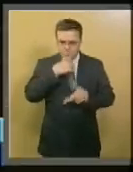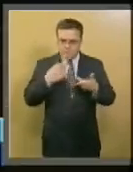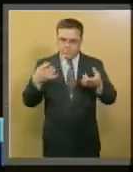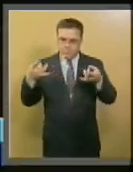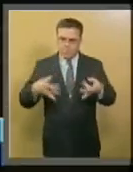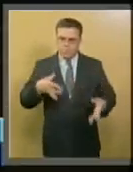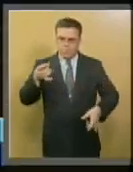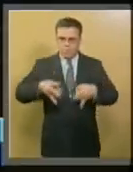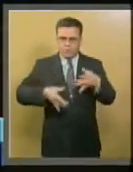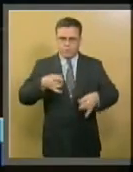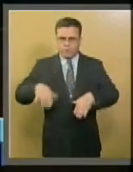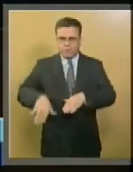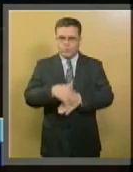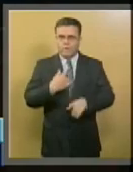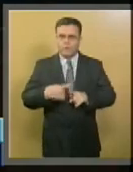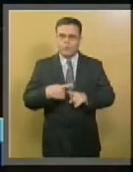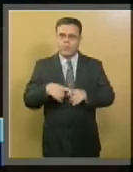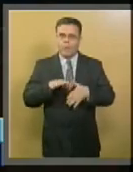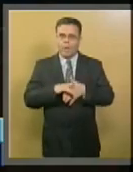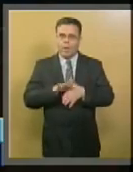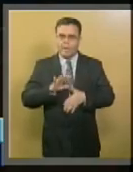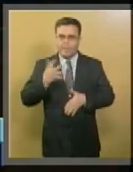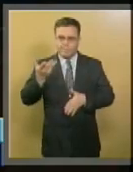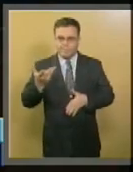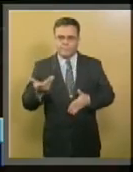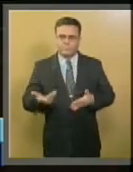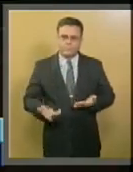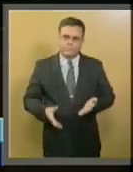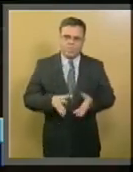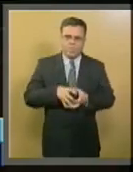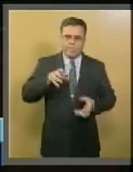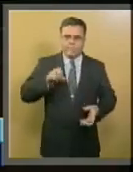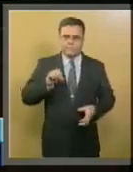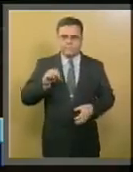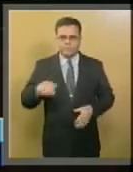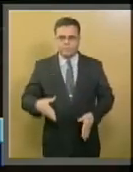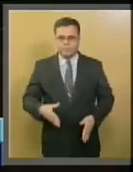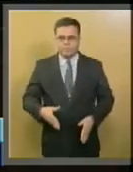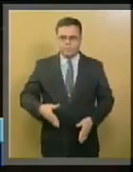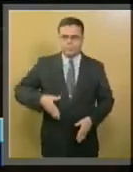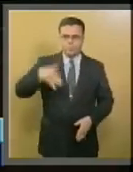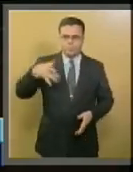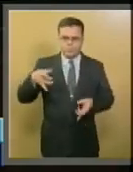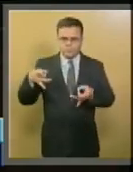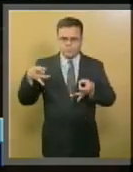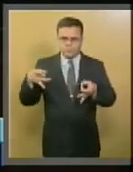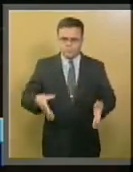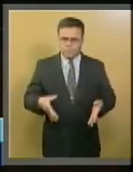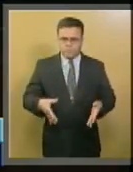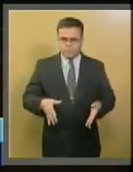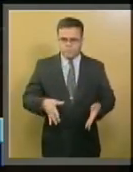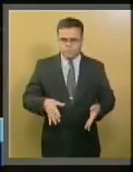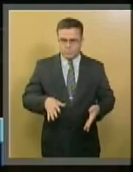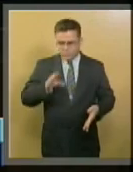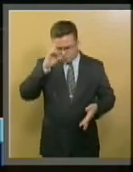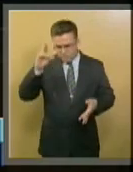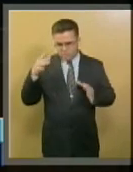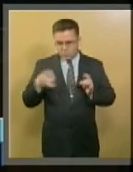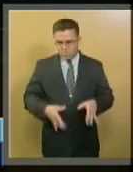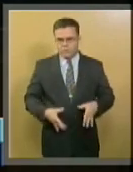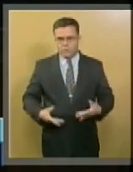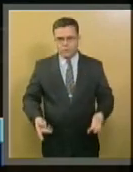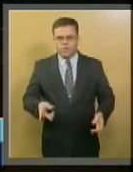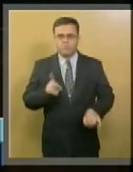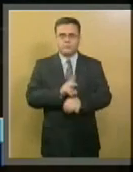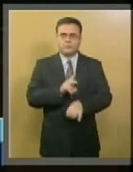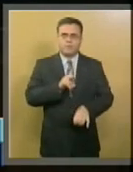bichinhos estão nas ruas porque adoeceram, ficaram idosos ou cresceram demais e foram deixados pelos donos. O atendimento